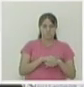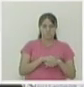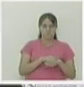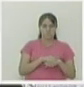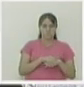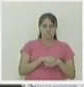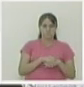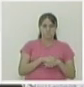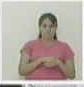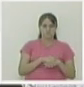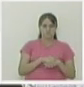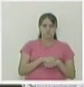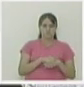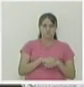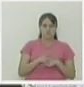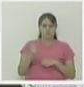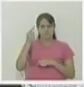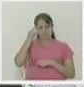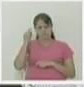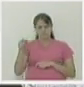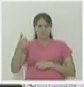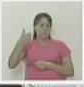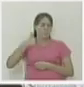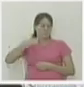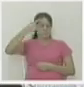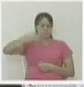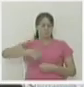E ele pensava que pelo fato de ser doutor da lei,